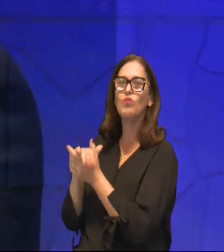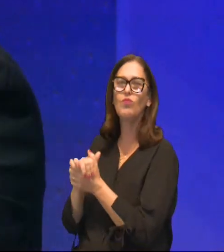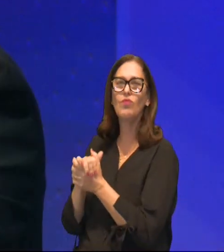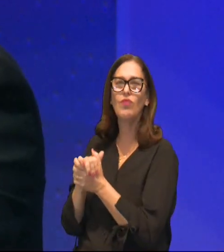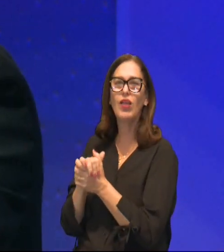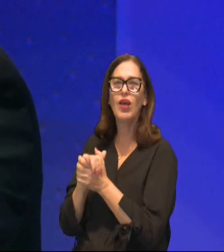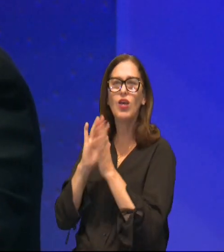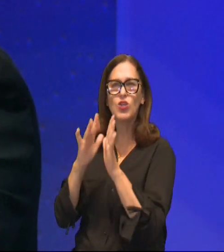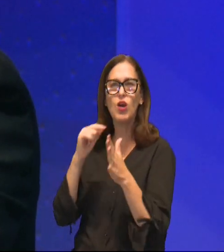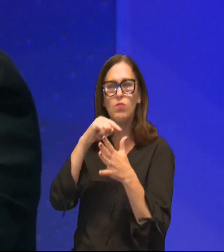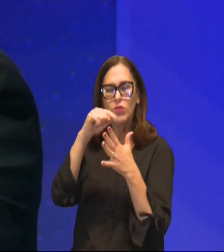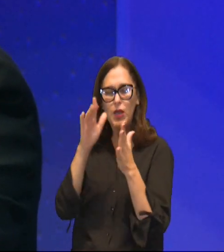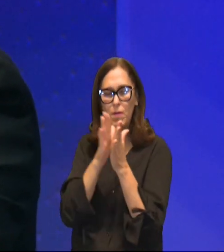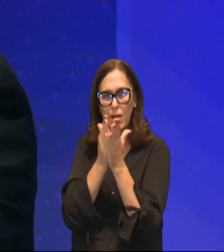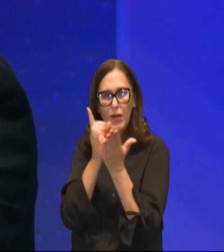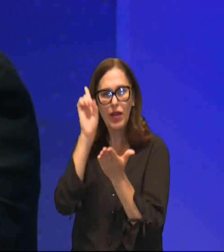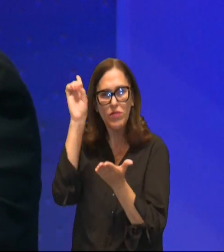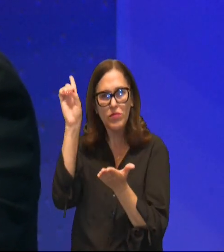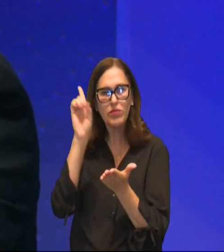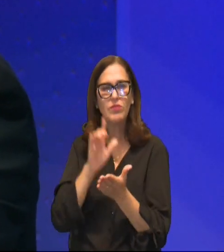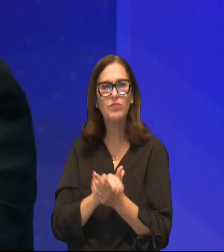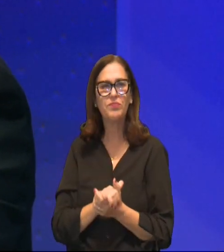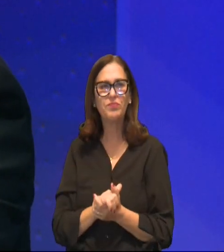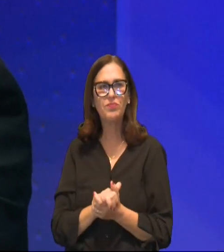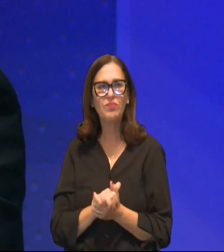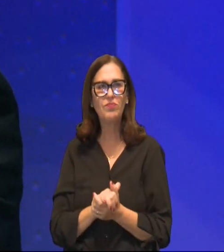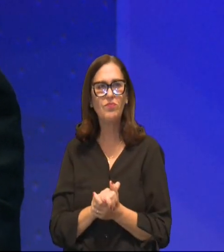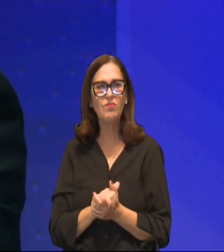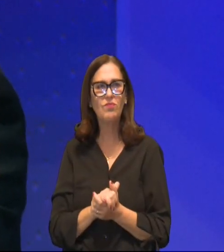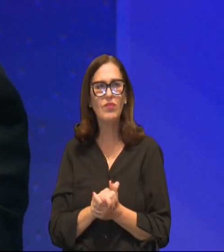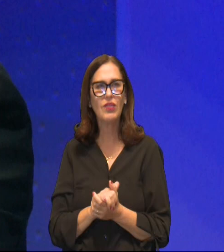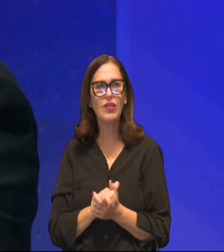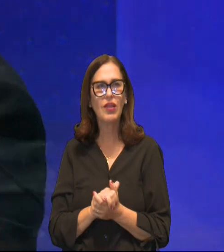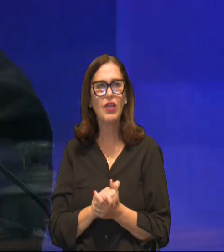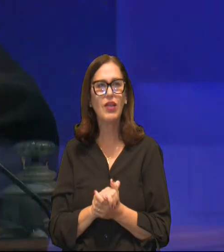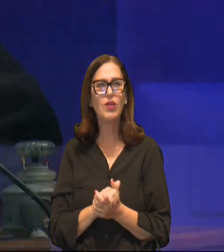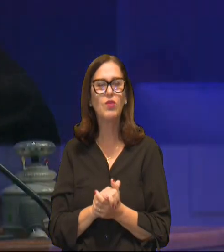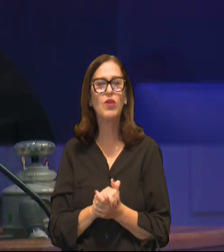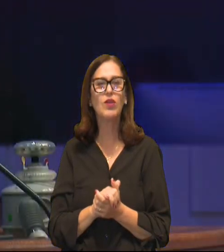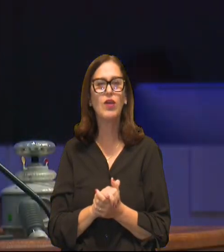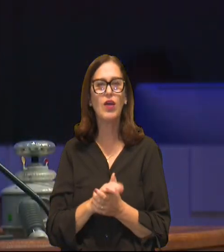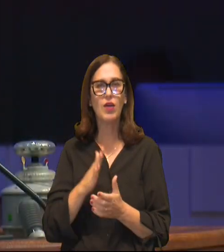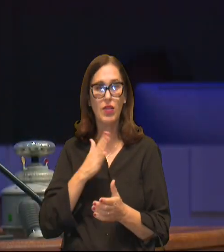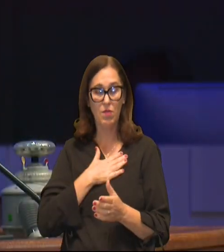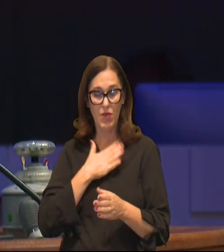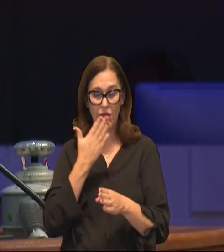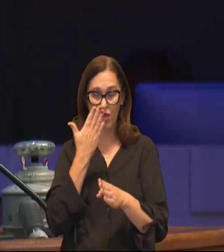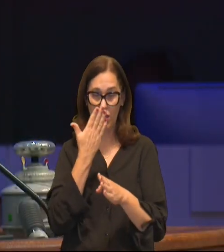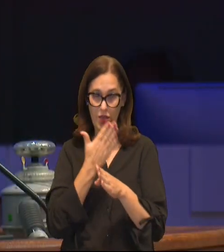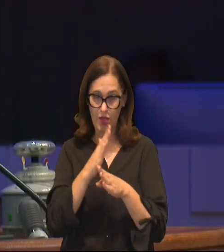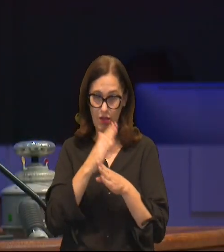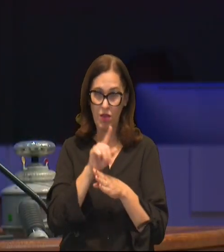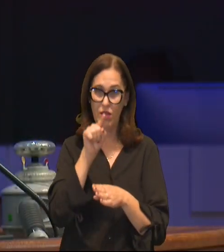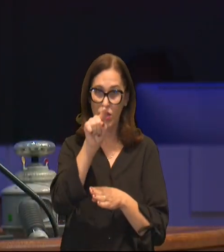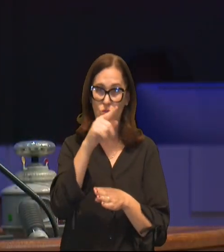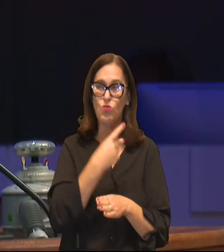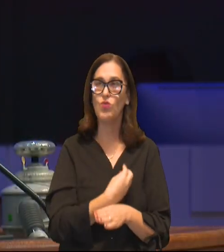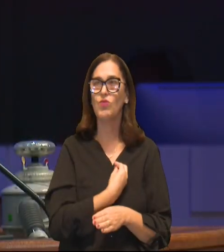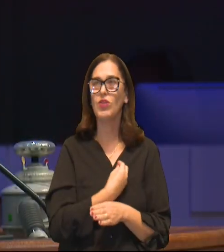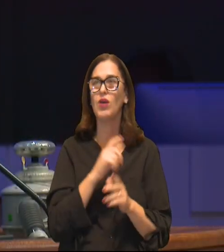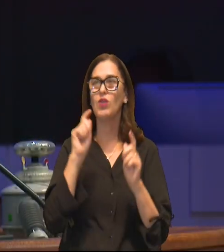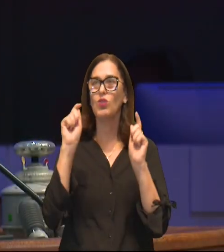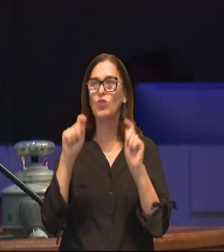aqui mencionadas na palavra de Deus têm sido práticas constantes na minha e na sua vida, que nós